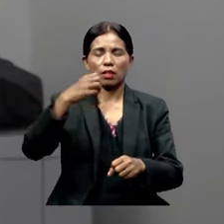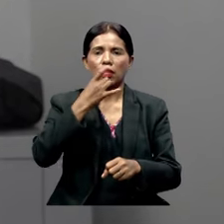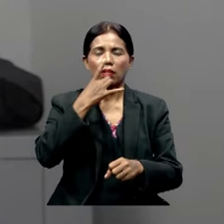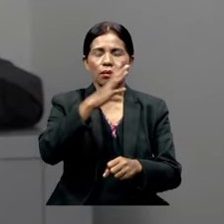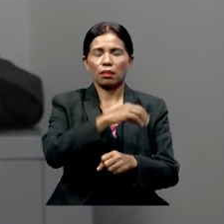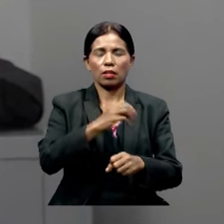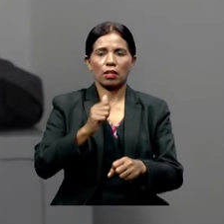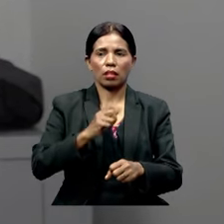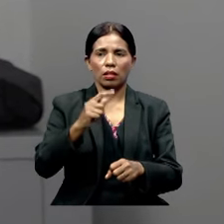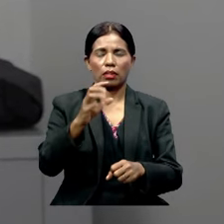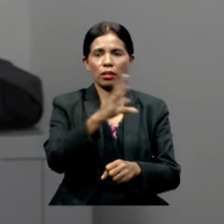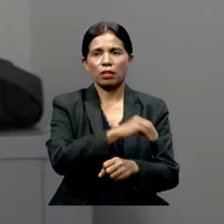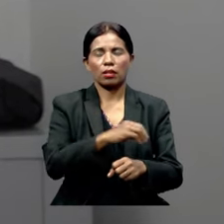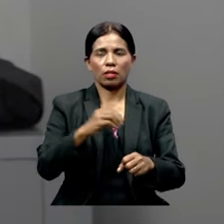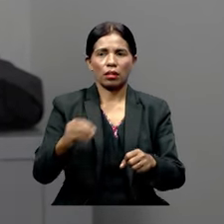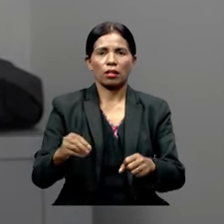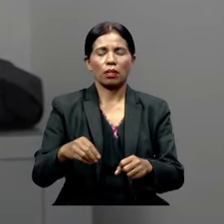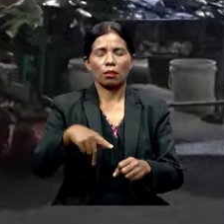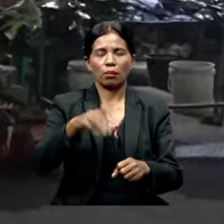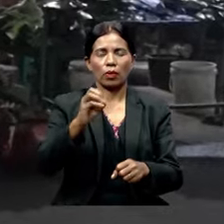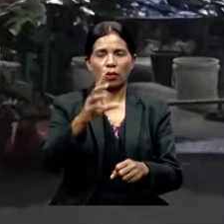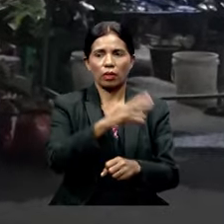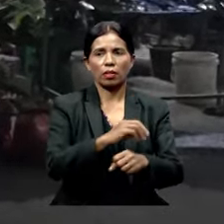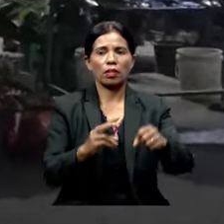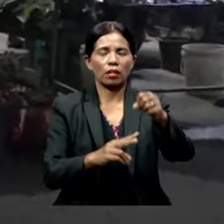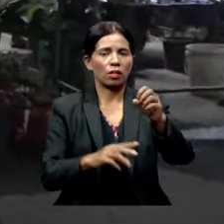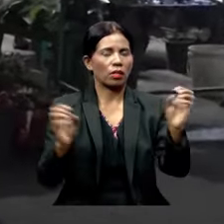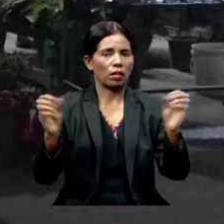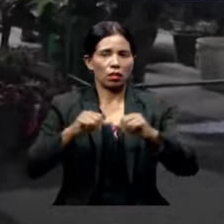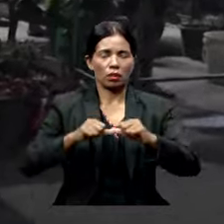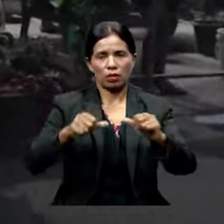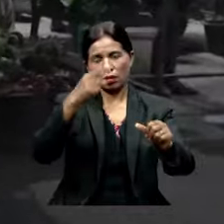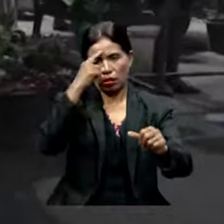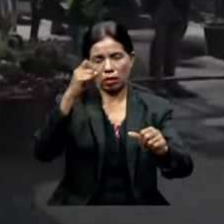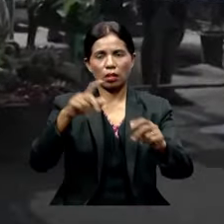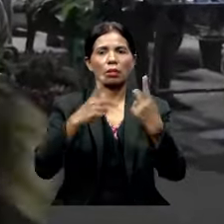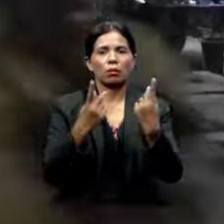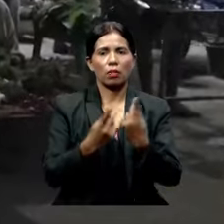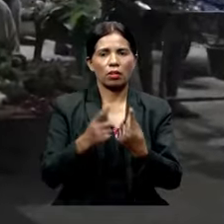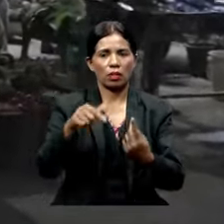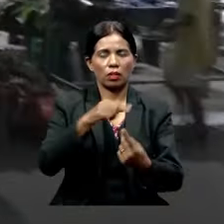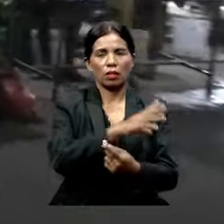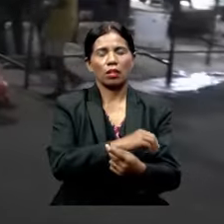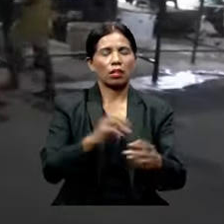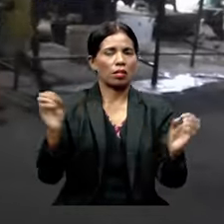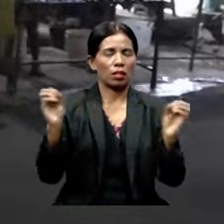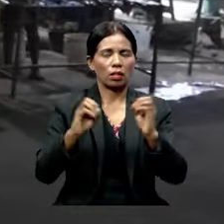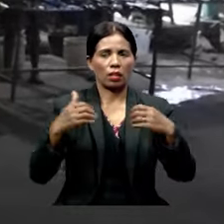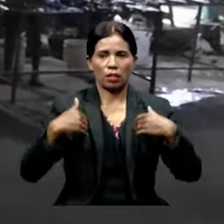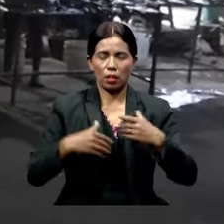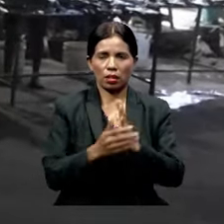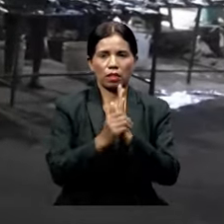parte clínica Forro Samia, Ponte Kuluhu no LM Loi, lá continua, tamo companhia Govern Star, lá iha